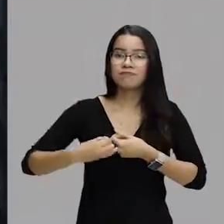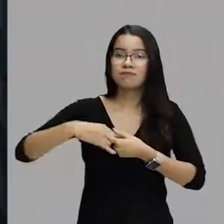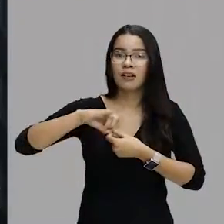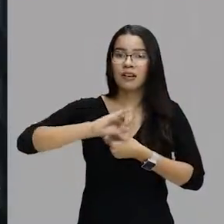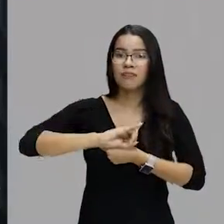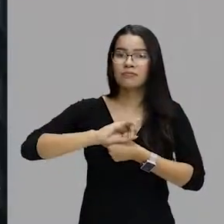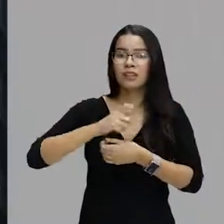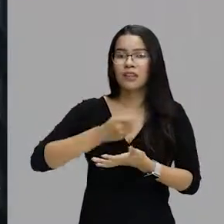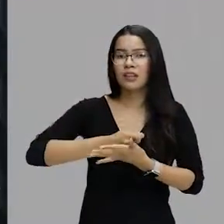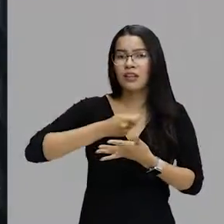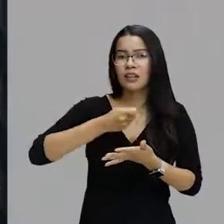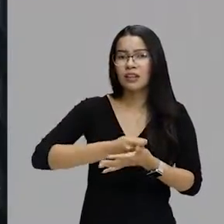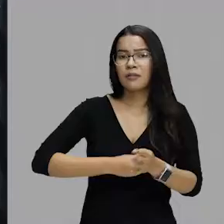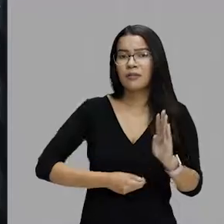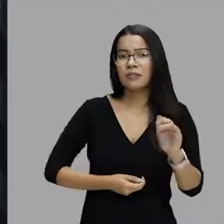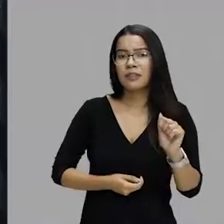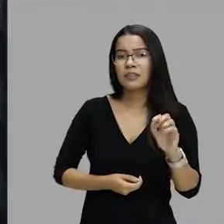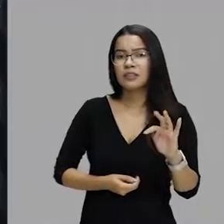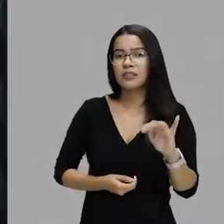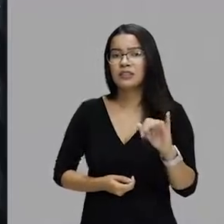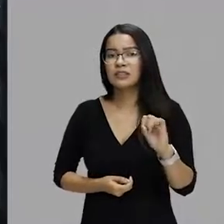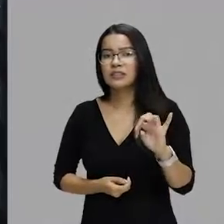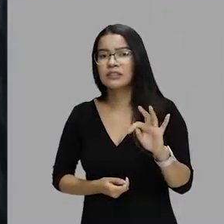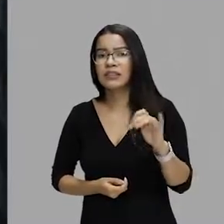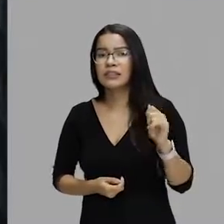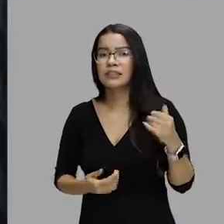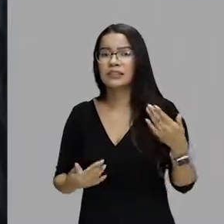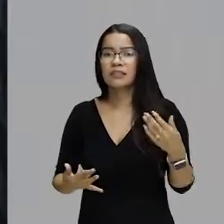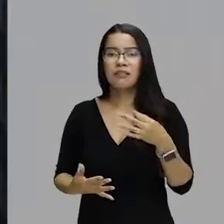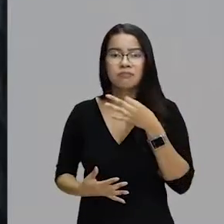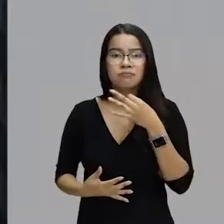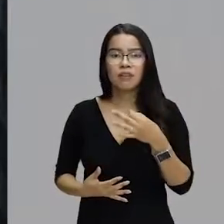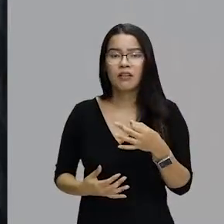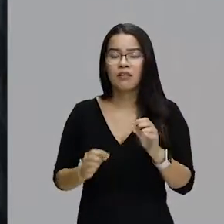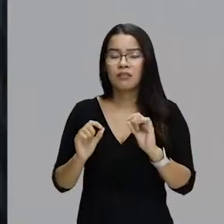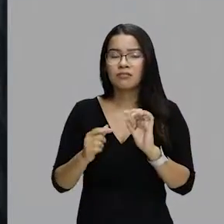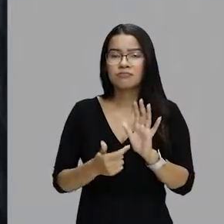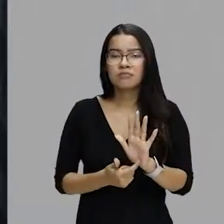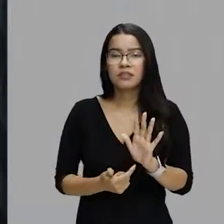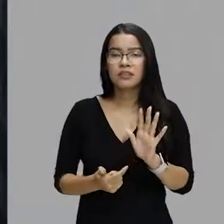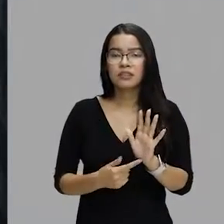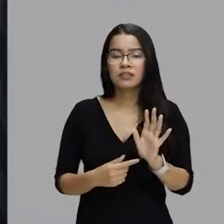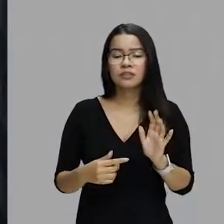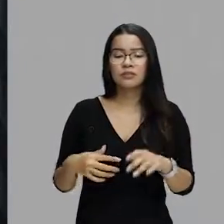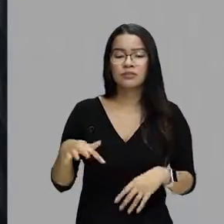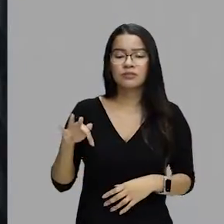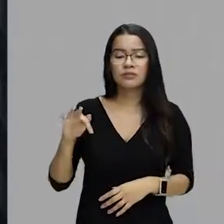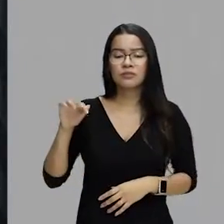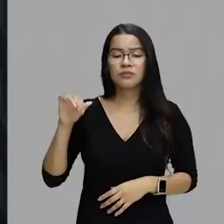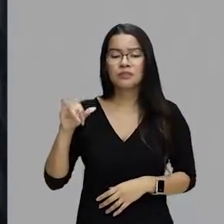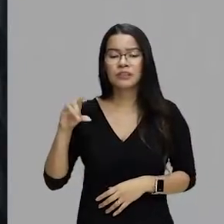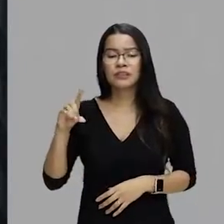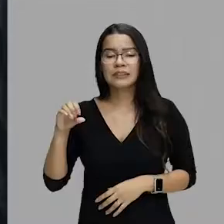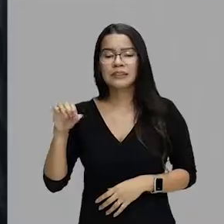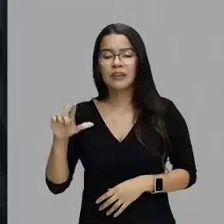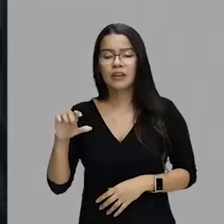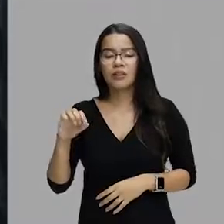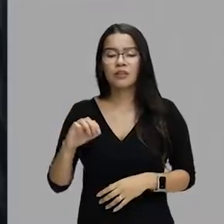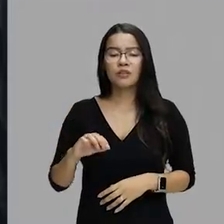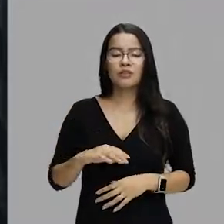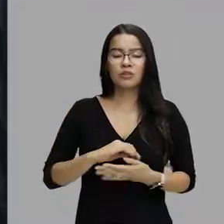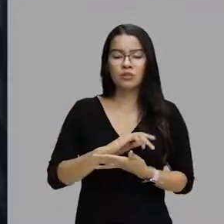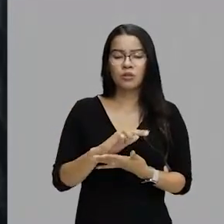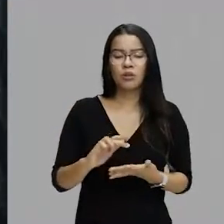ditadura de Batista. Tanto prova que Fulgêncio Batista e os seus pares, Fulgêncio Batista e todos aqueles